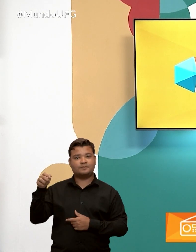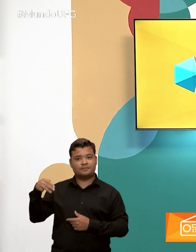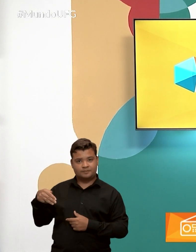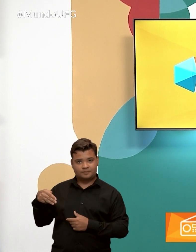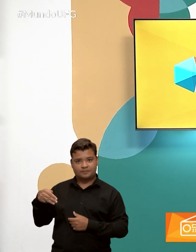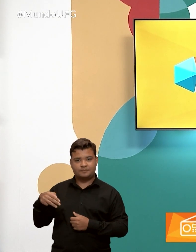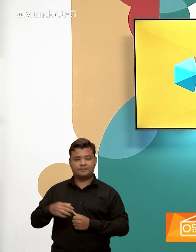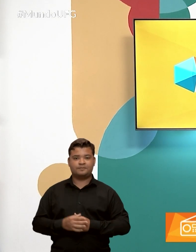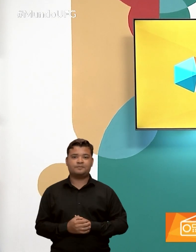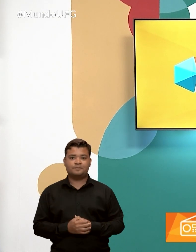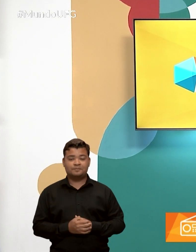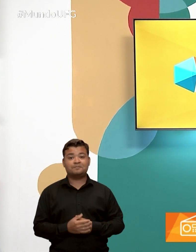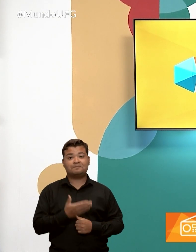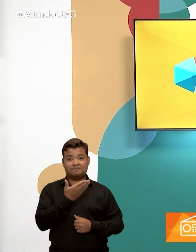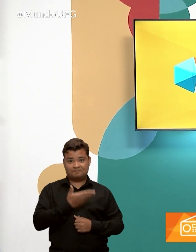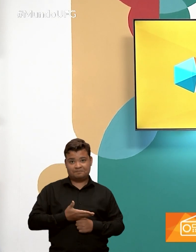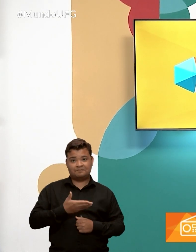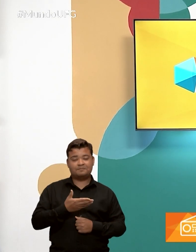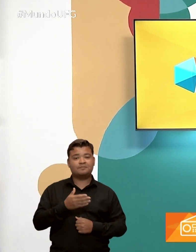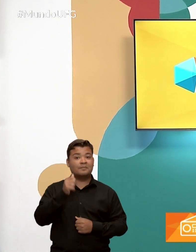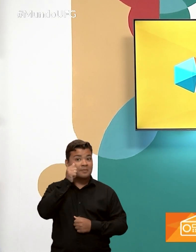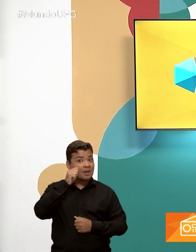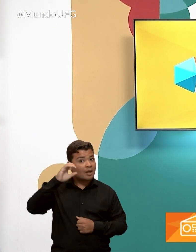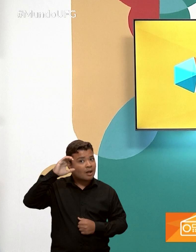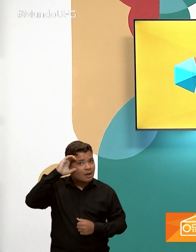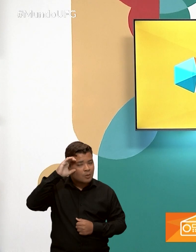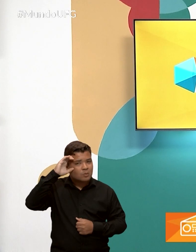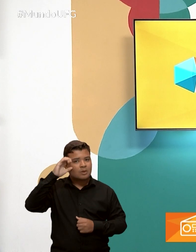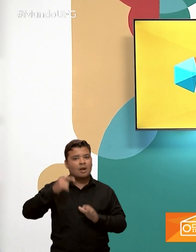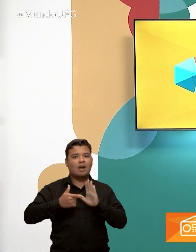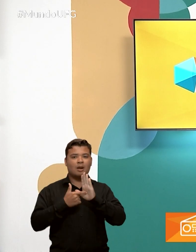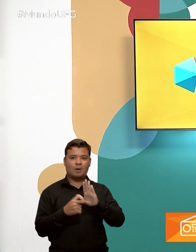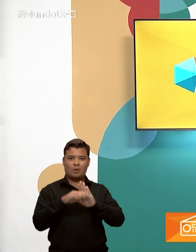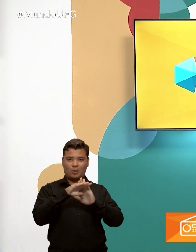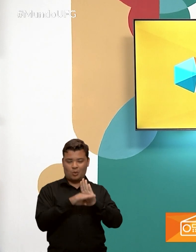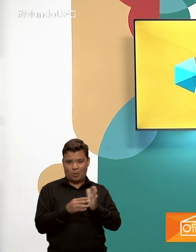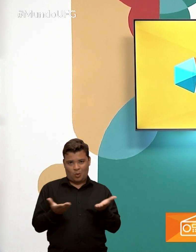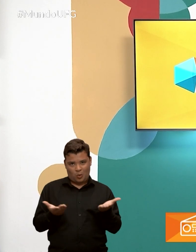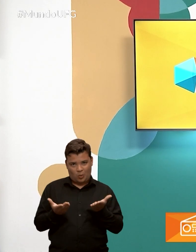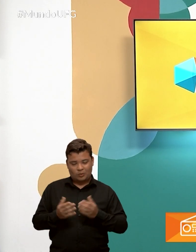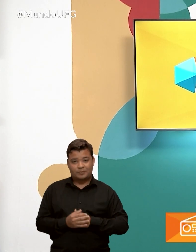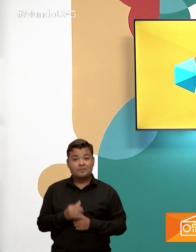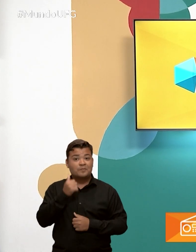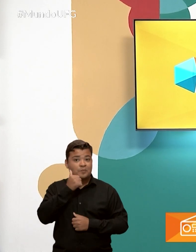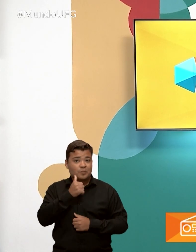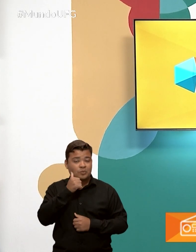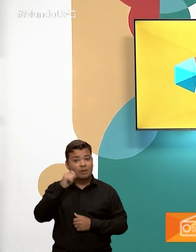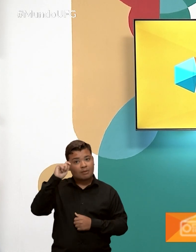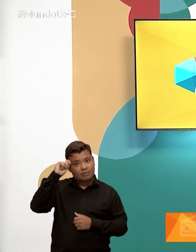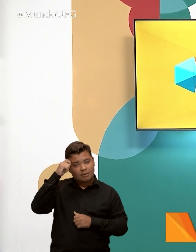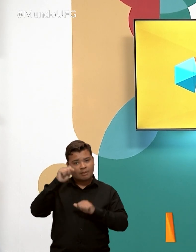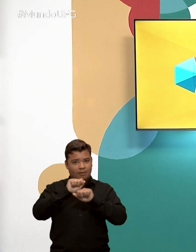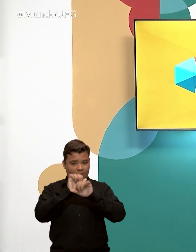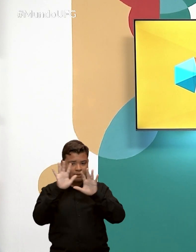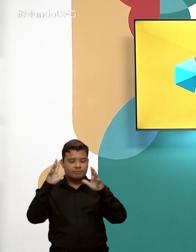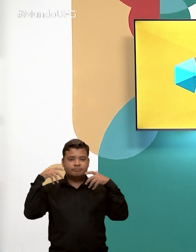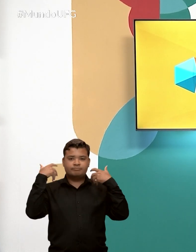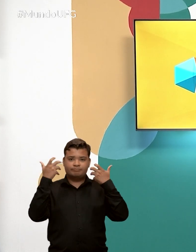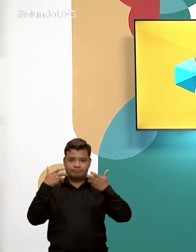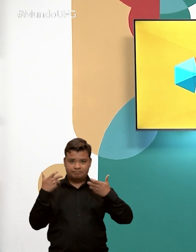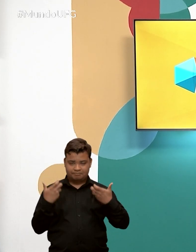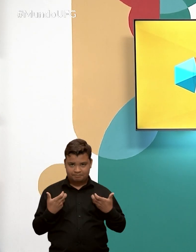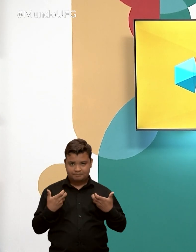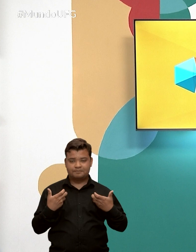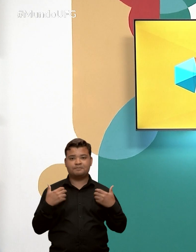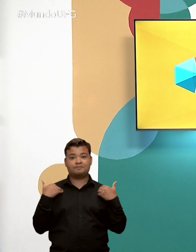870 AM. Eu sou a Ana Clelma e apresento o programa de hoje. Sou uma mulher negra de pele clara, tenho cabelos pretos de